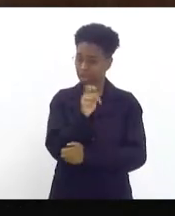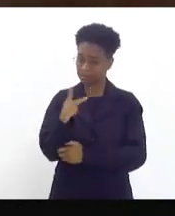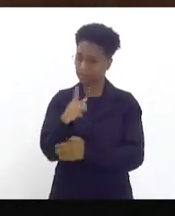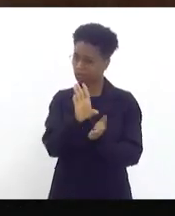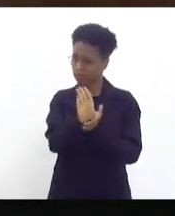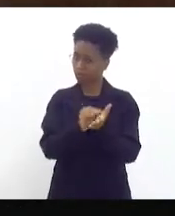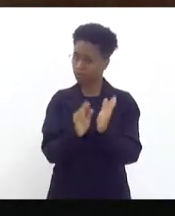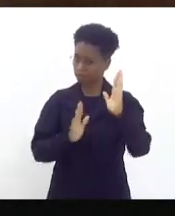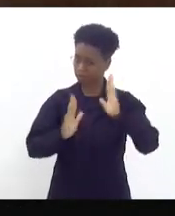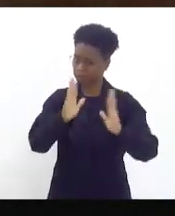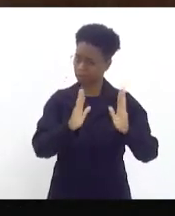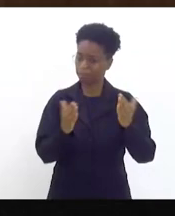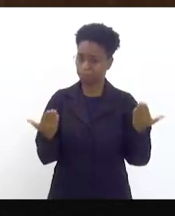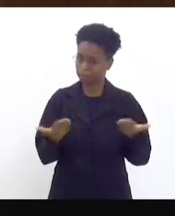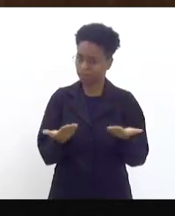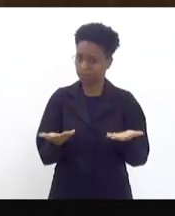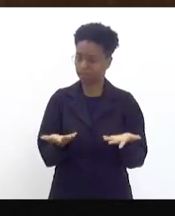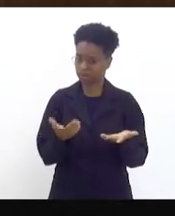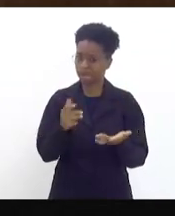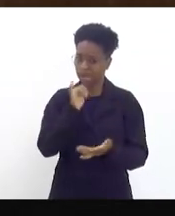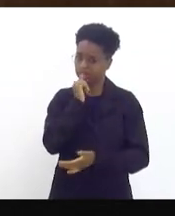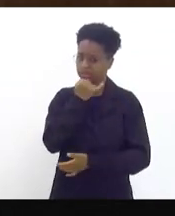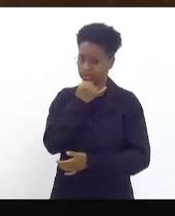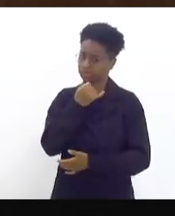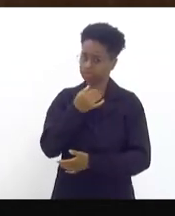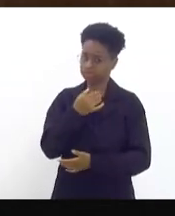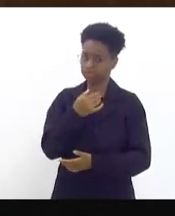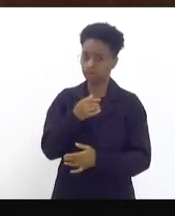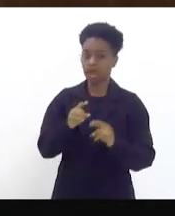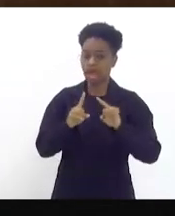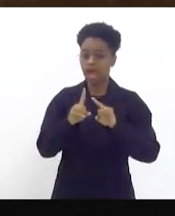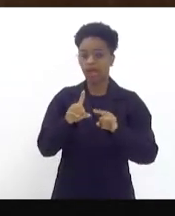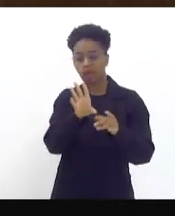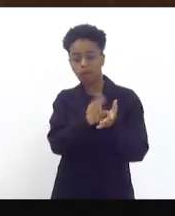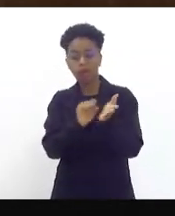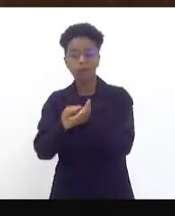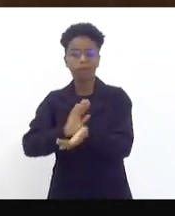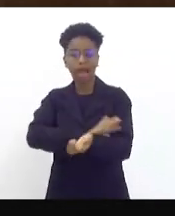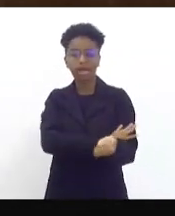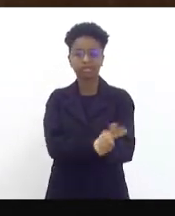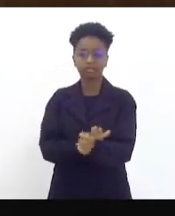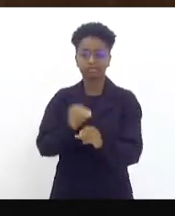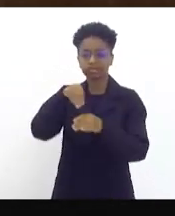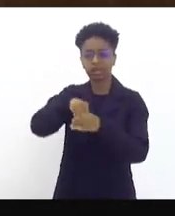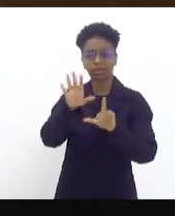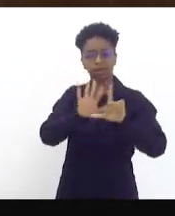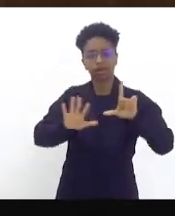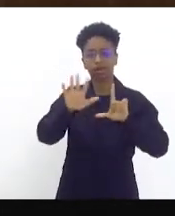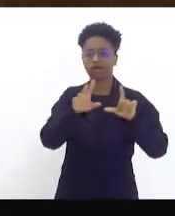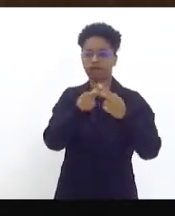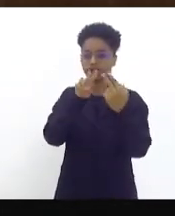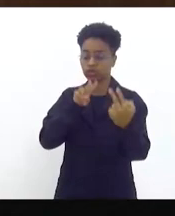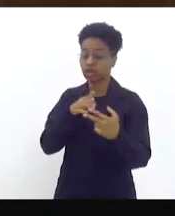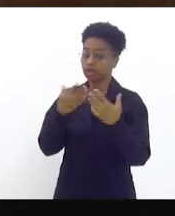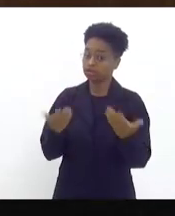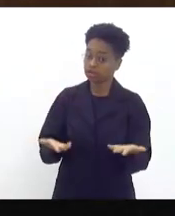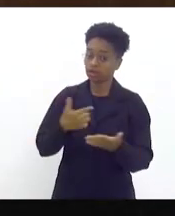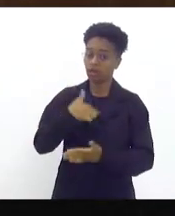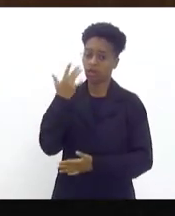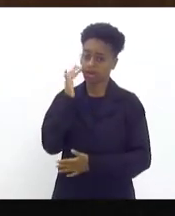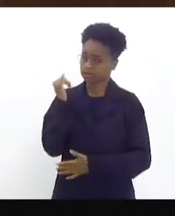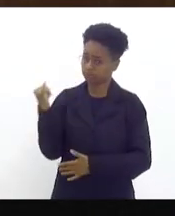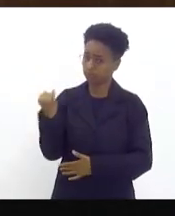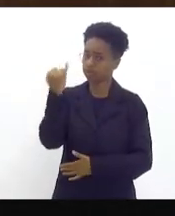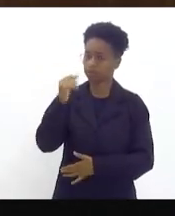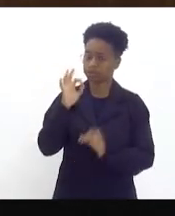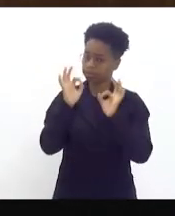Sem dúvida nenhuma lamentável é a reprodução do racismo nas plantas formas digitais então eu vejo com muito